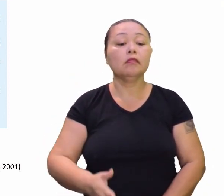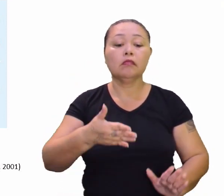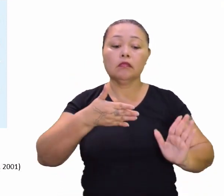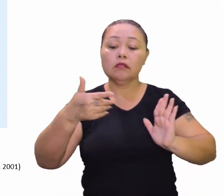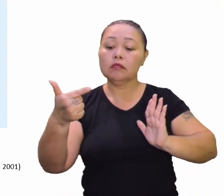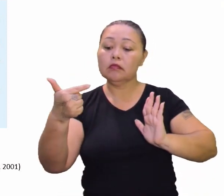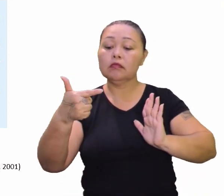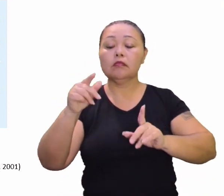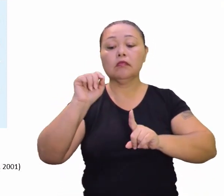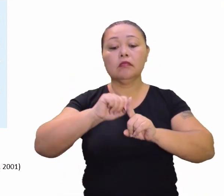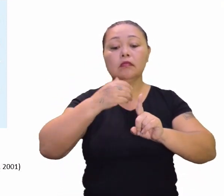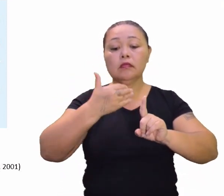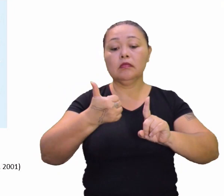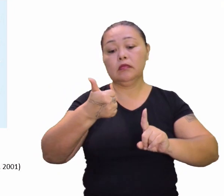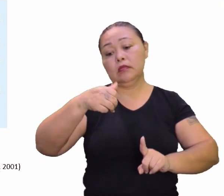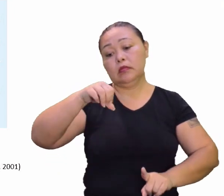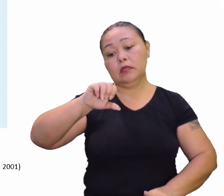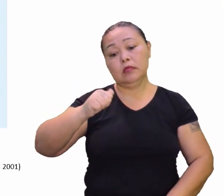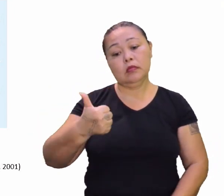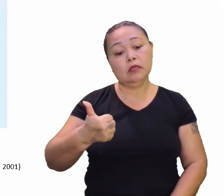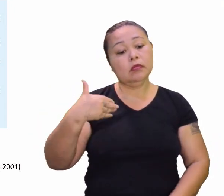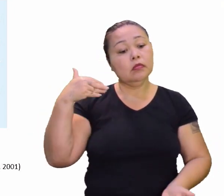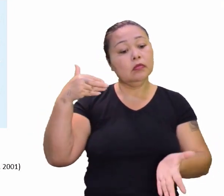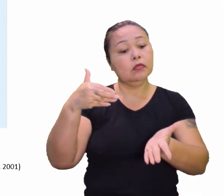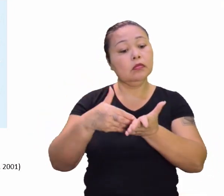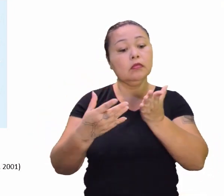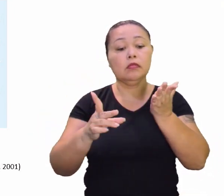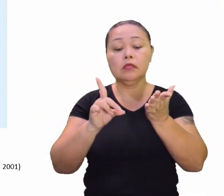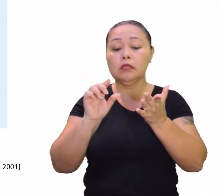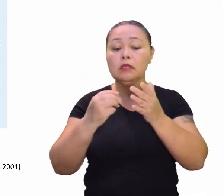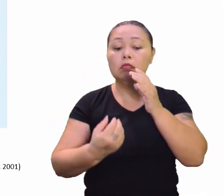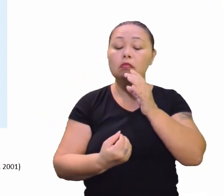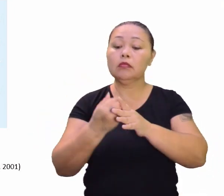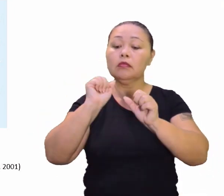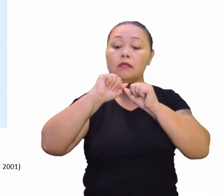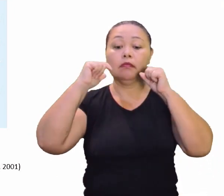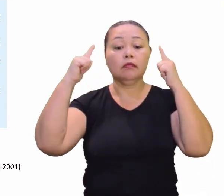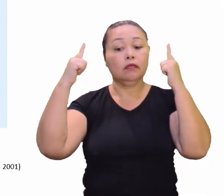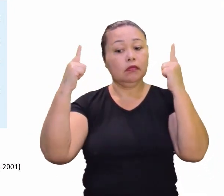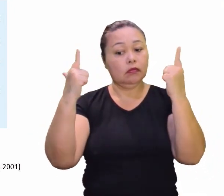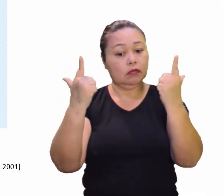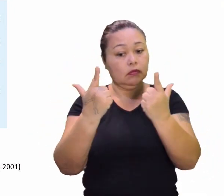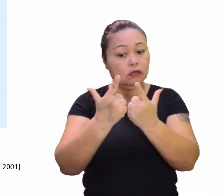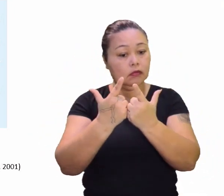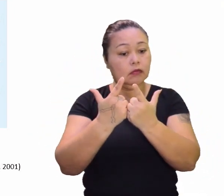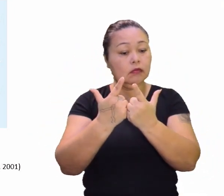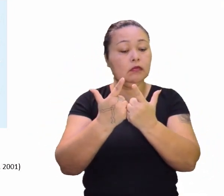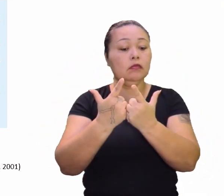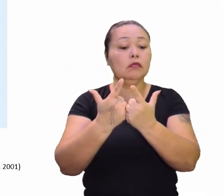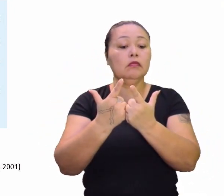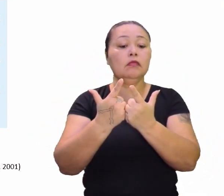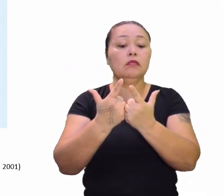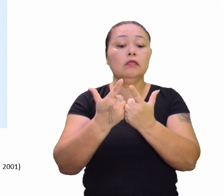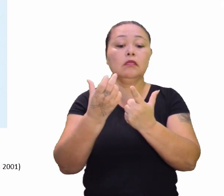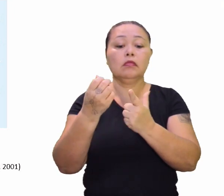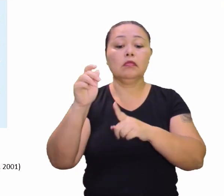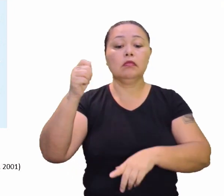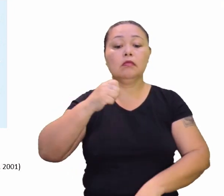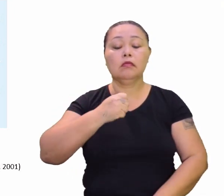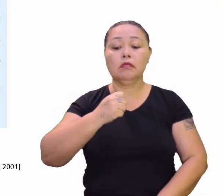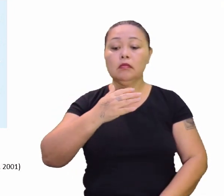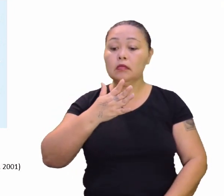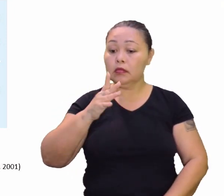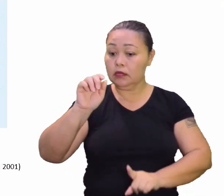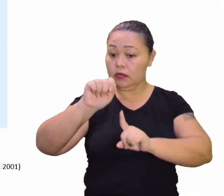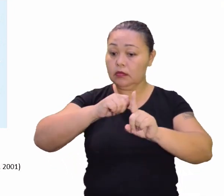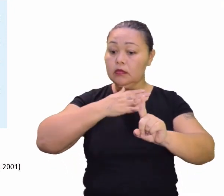O período entre 22 de dezembro de 81 até a criação da Assembleia Legislativa, em 6 de